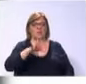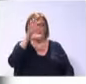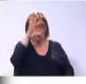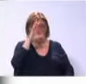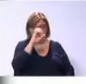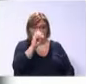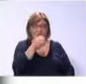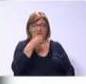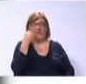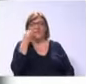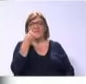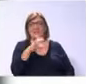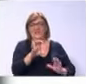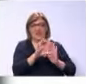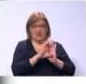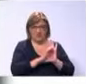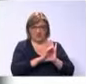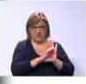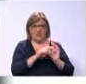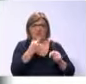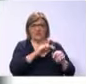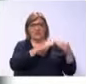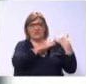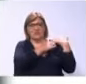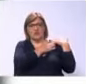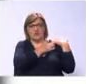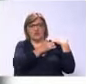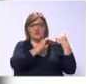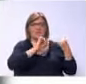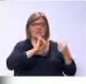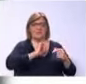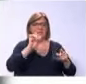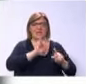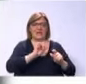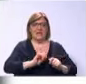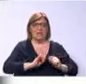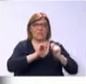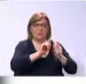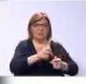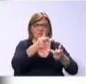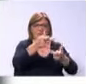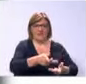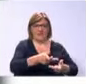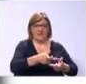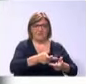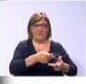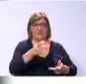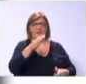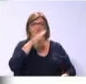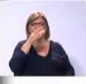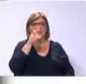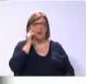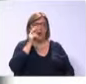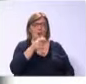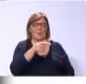ao deixar se condicionar é que temos responsabilidade ninguém não há condição é o que o senhor diz sem